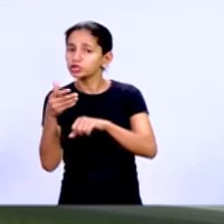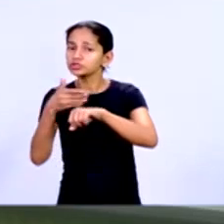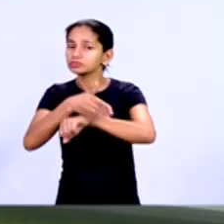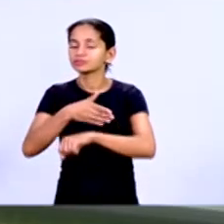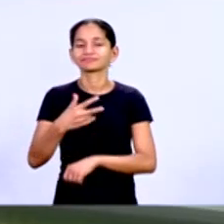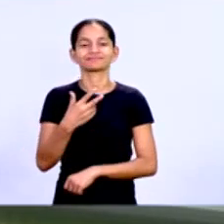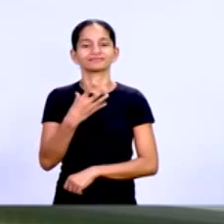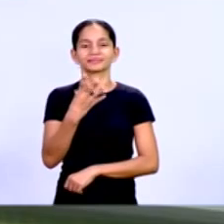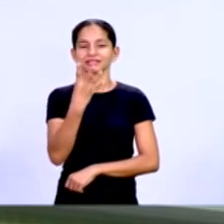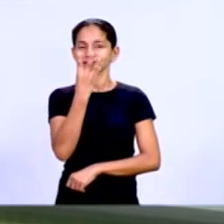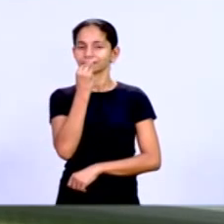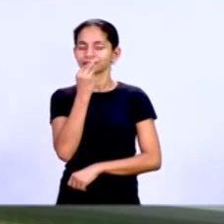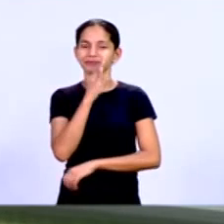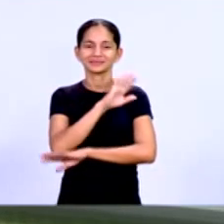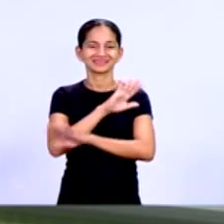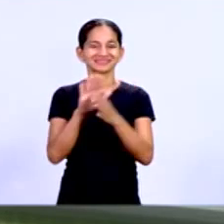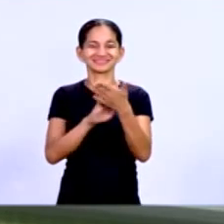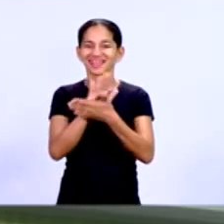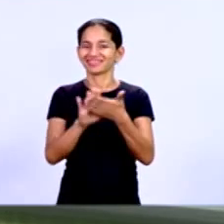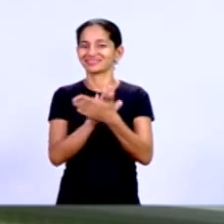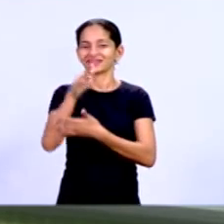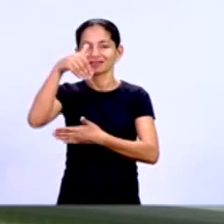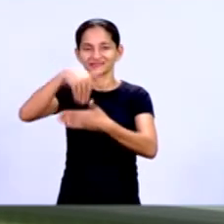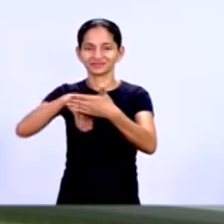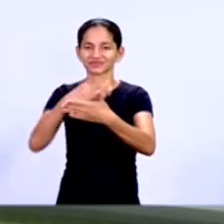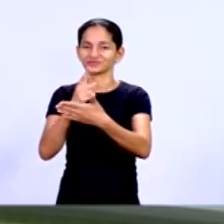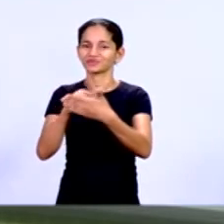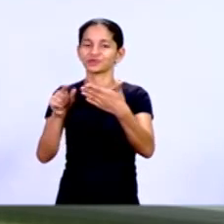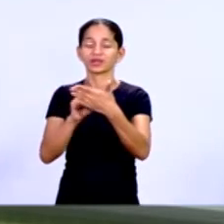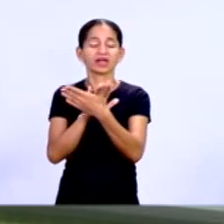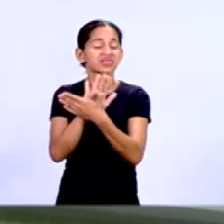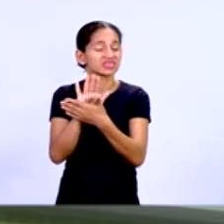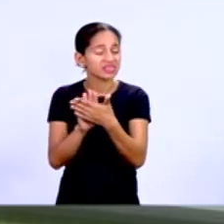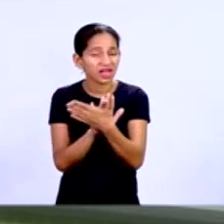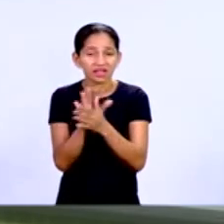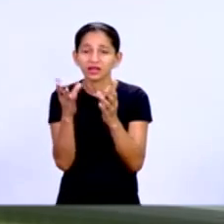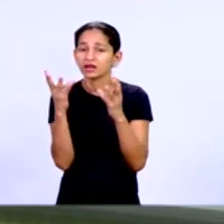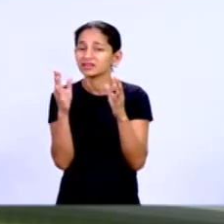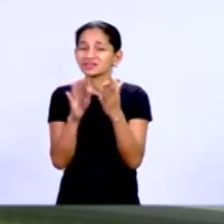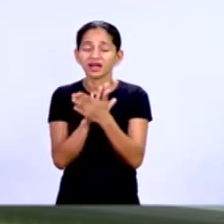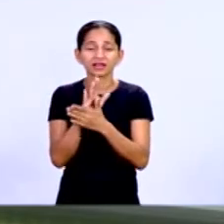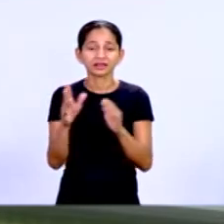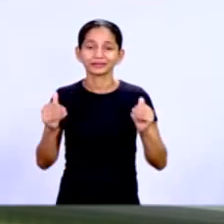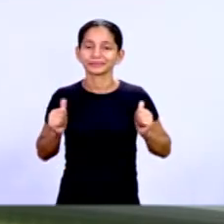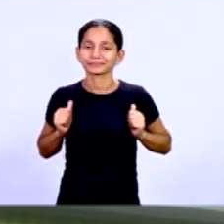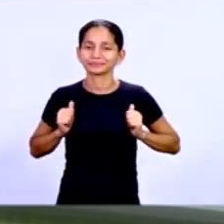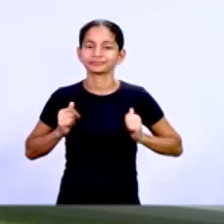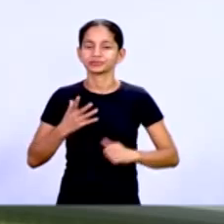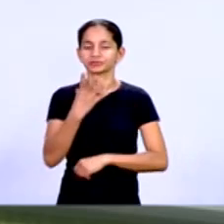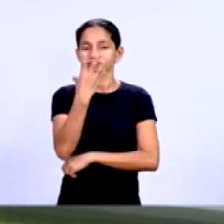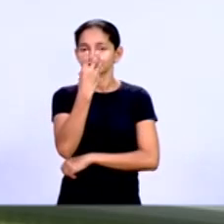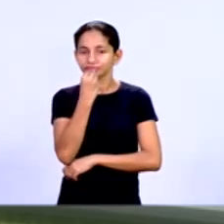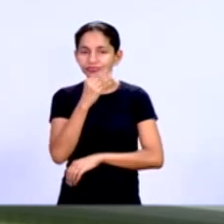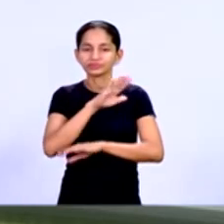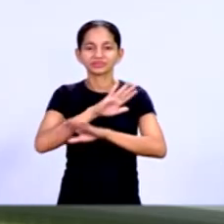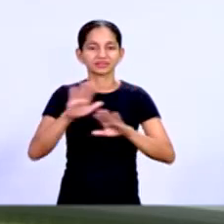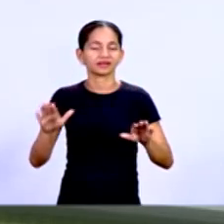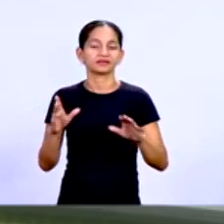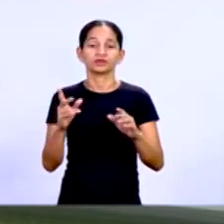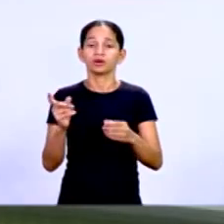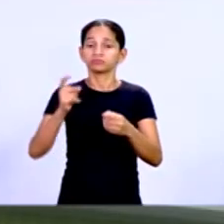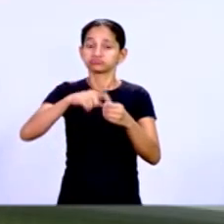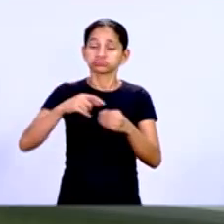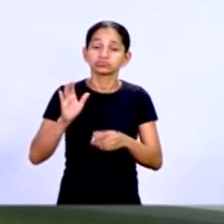empresa, porque ele não tem direito de voto, né? Então ele não define, não é parte para definir